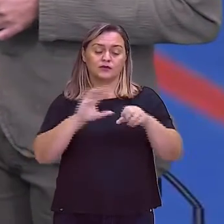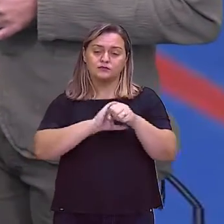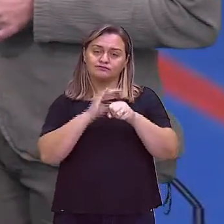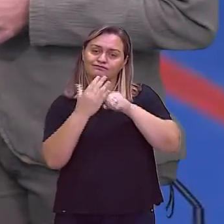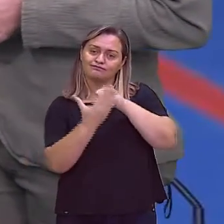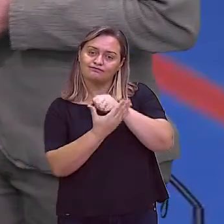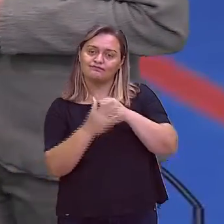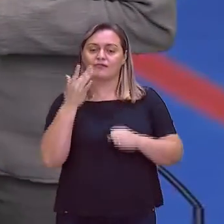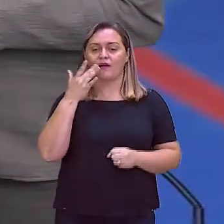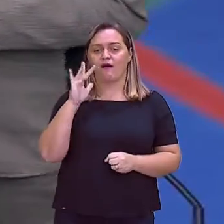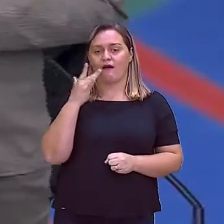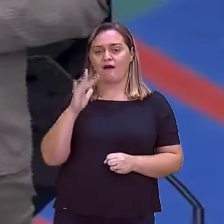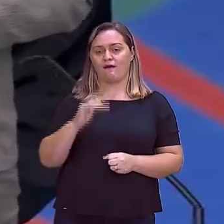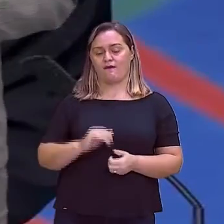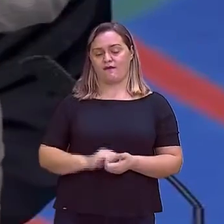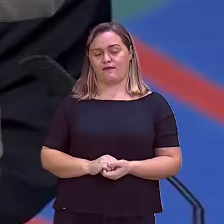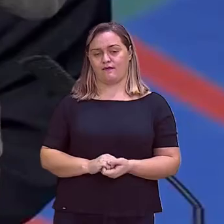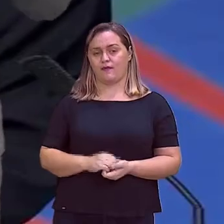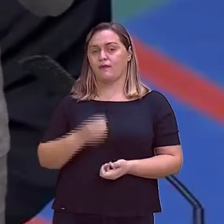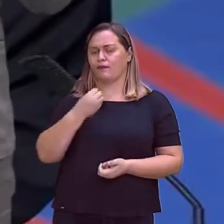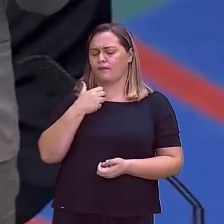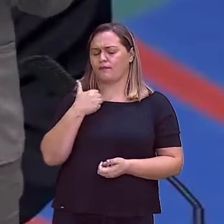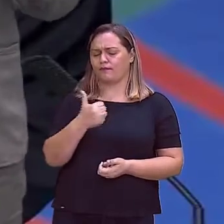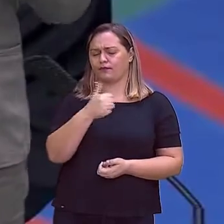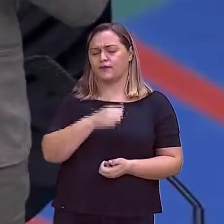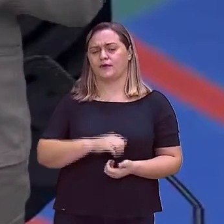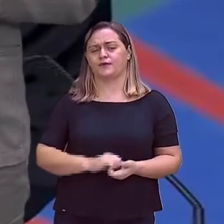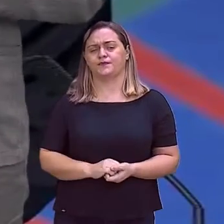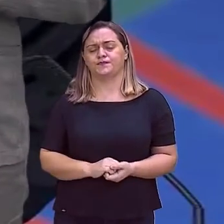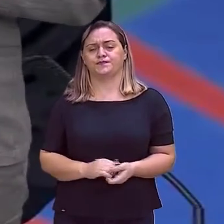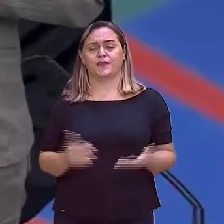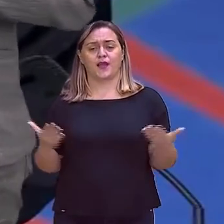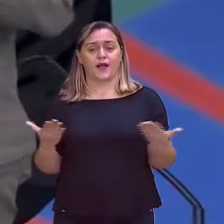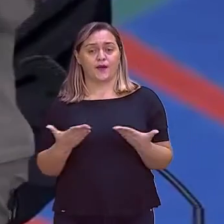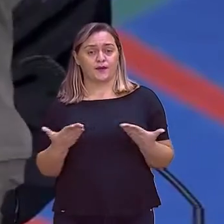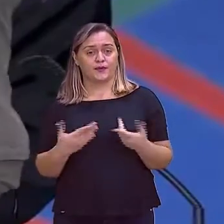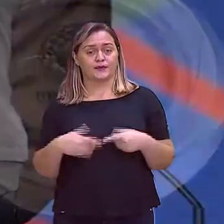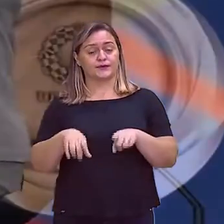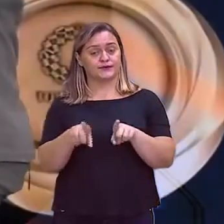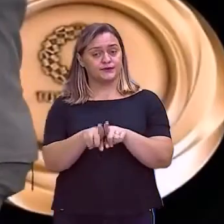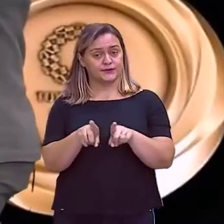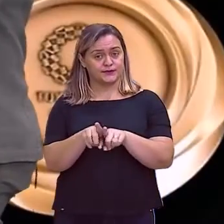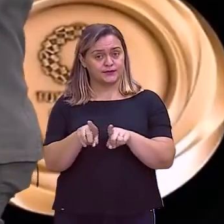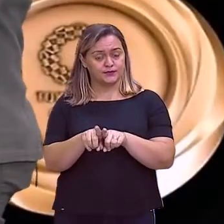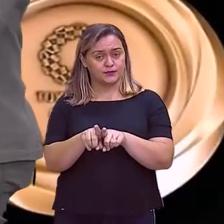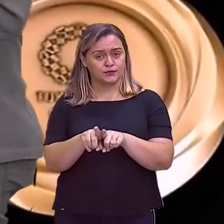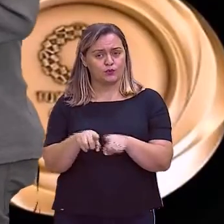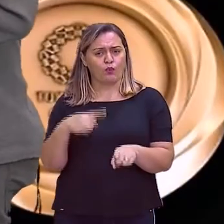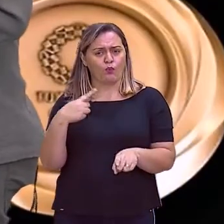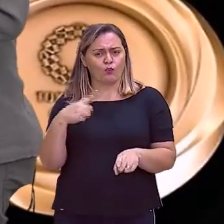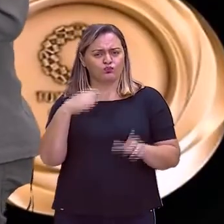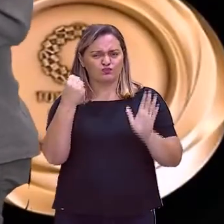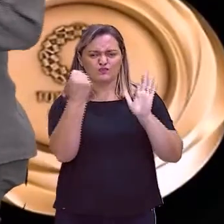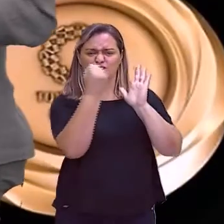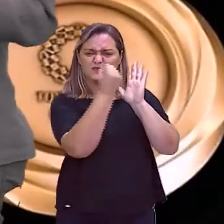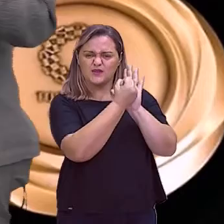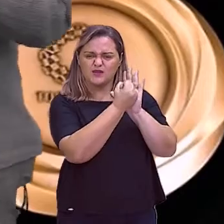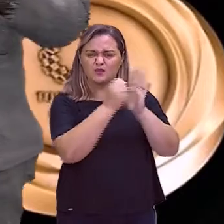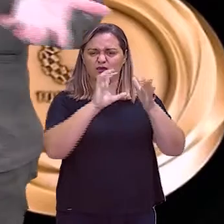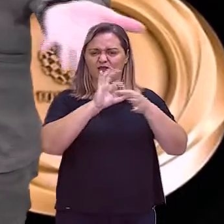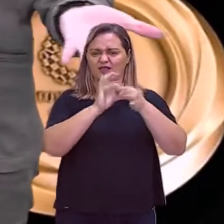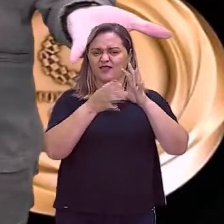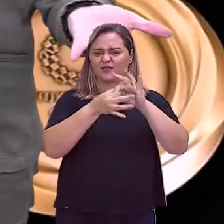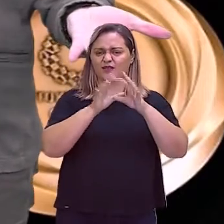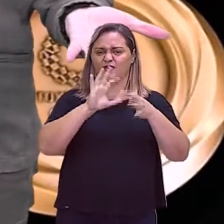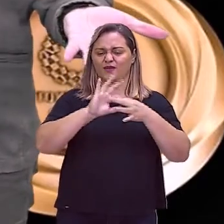ouro. Muito bom, né? Agora, também um dos símbolos da Olimpíadas